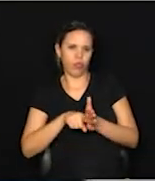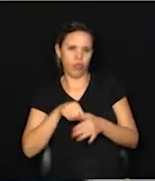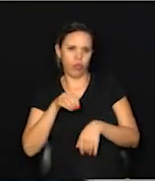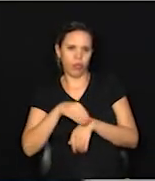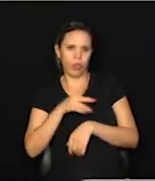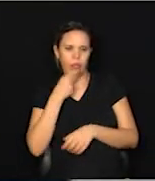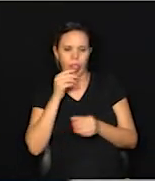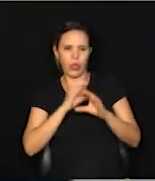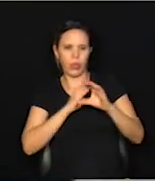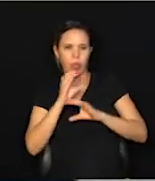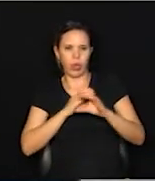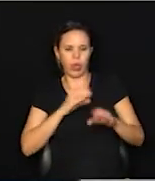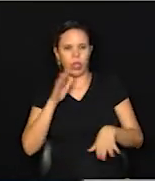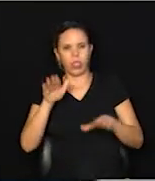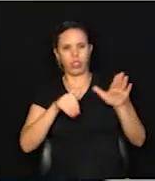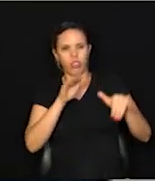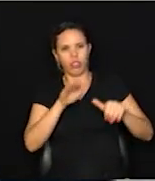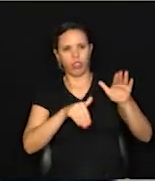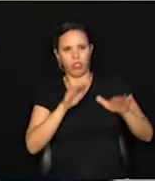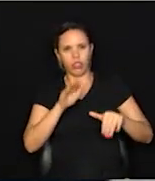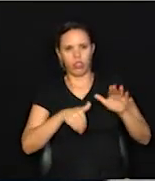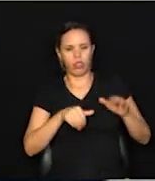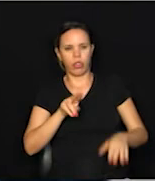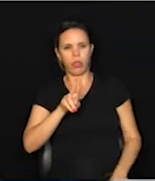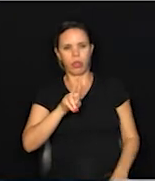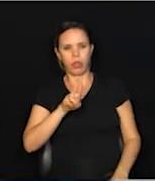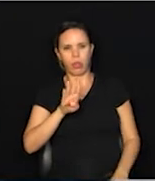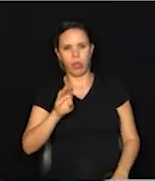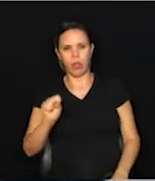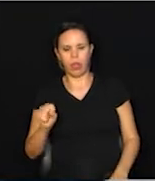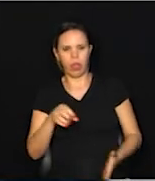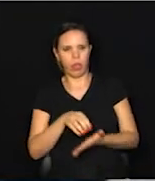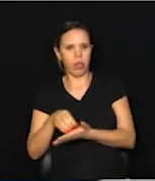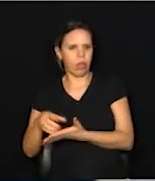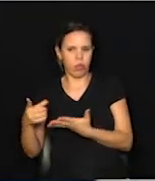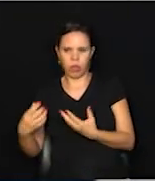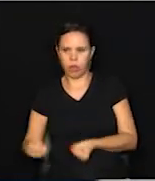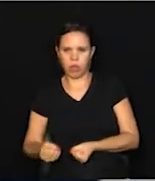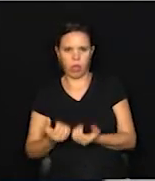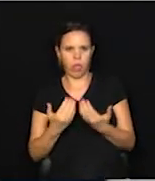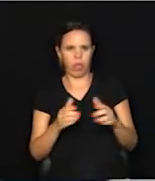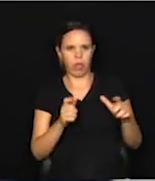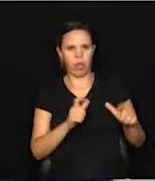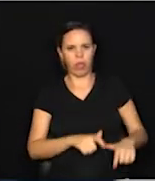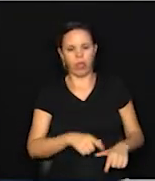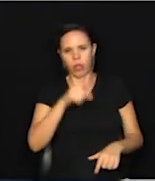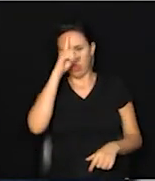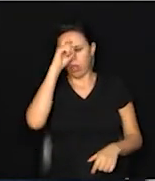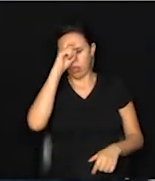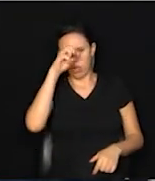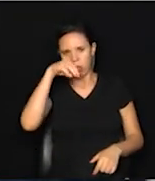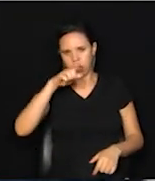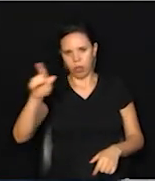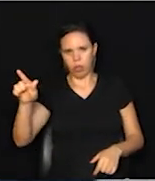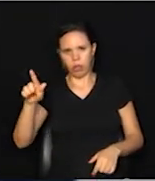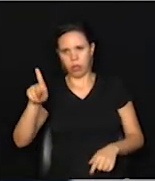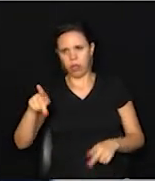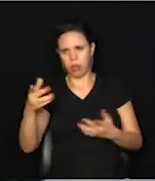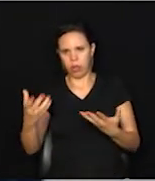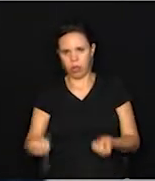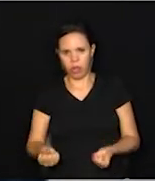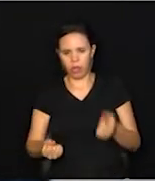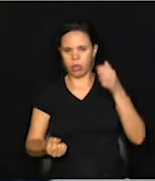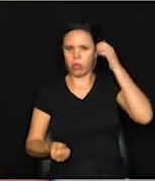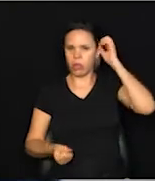faz um concurso e é chamado para as UBSs, para a rede, ele não aceita. Se abrir um espaço no hospital, no Mário Gatti, a pessoa quer. Então,